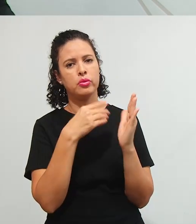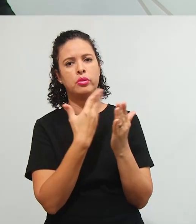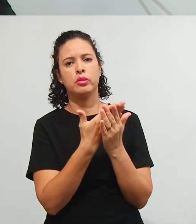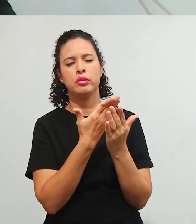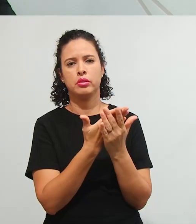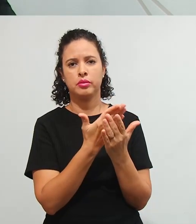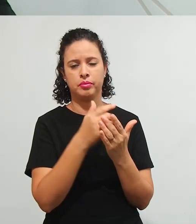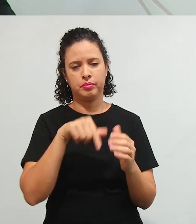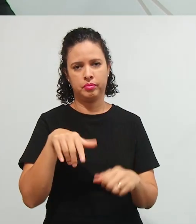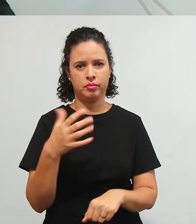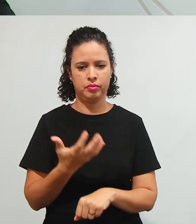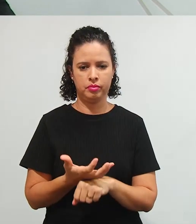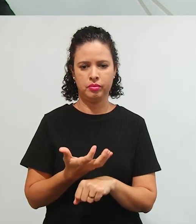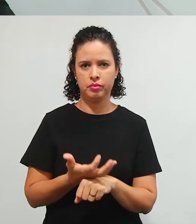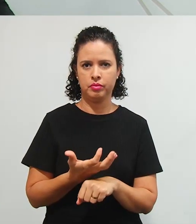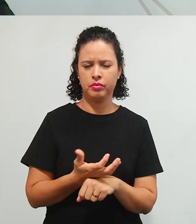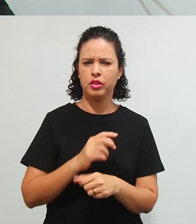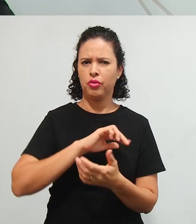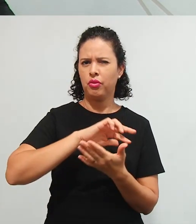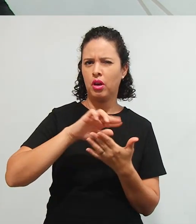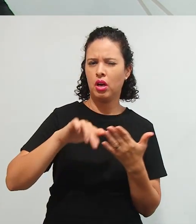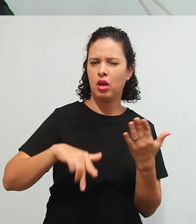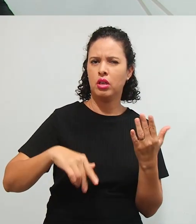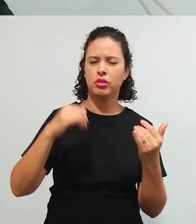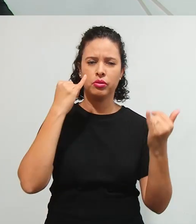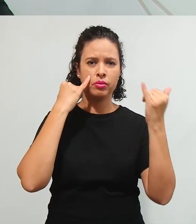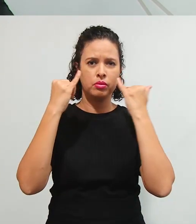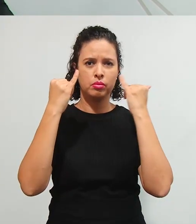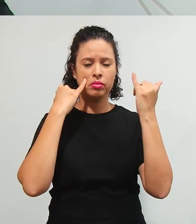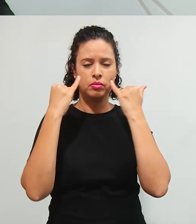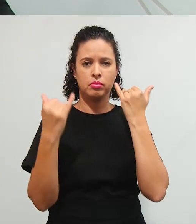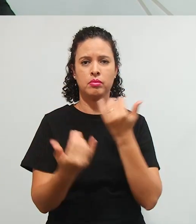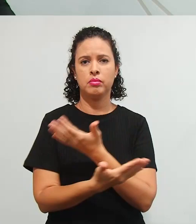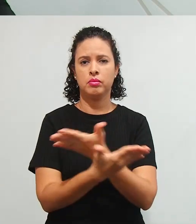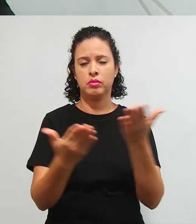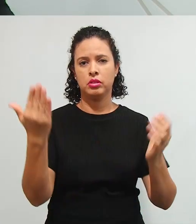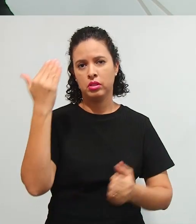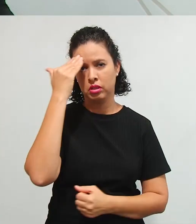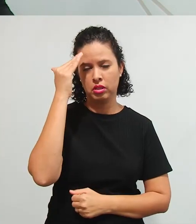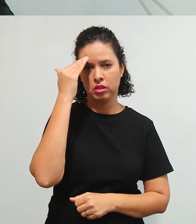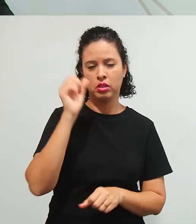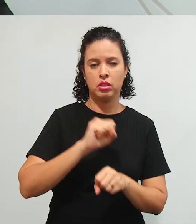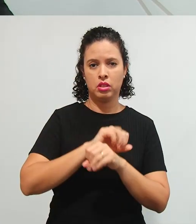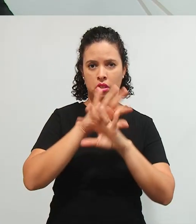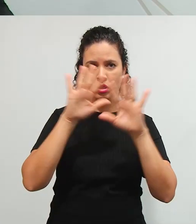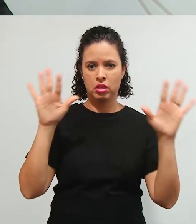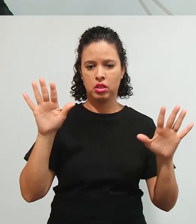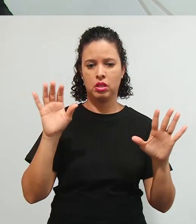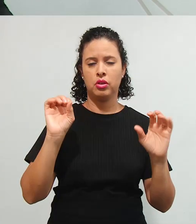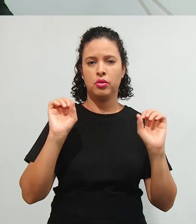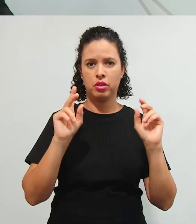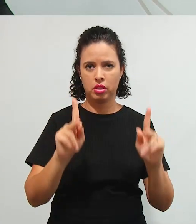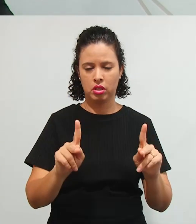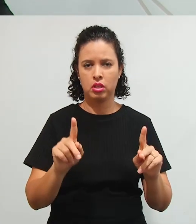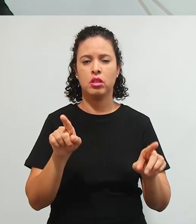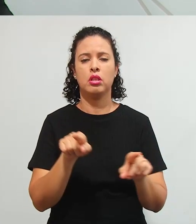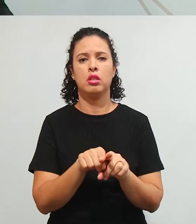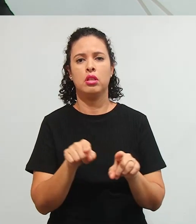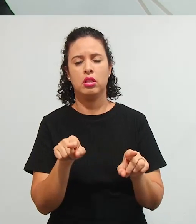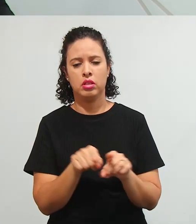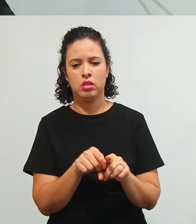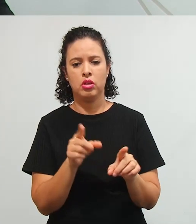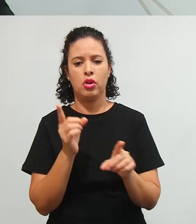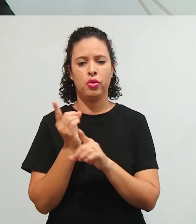roteiro com várias informações para vocês compreenderem melhor. E participem